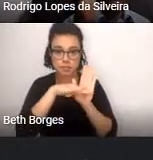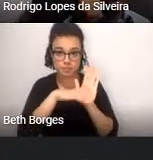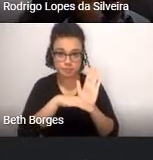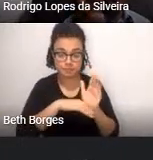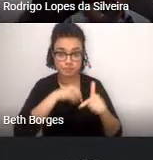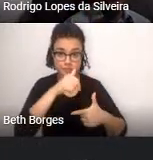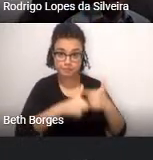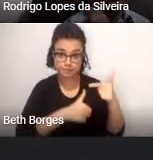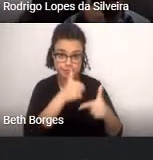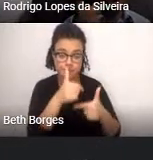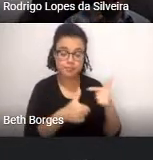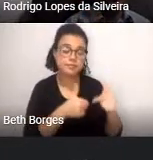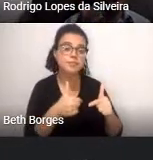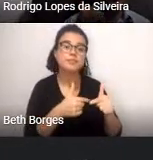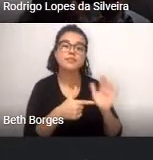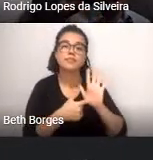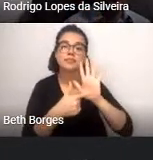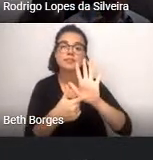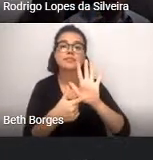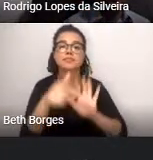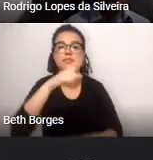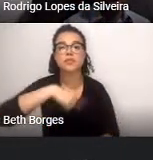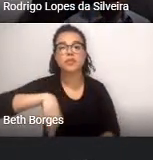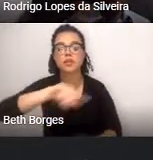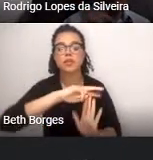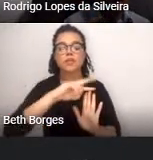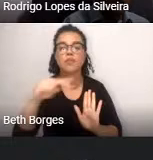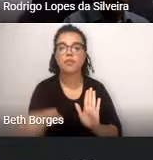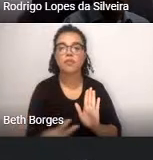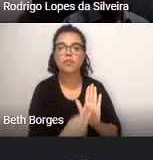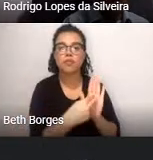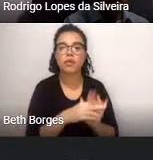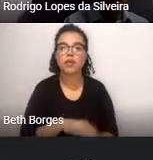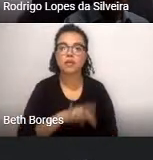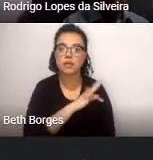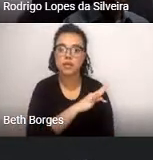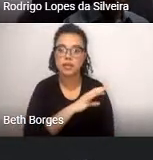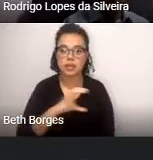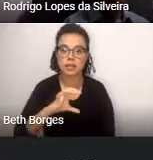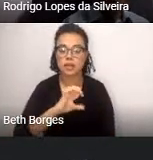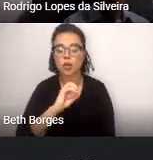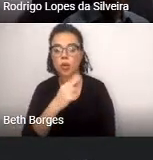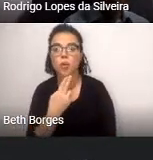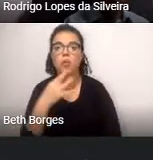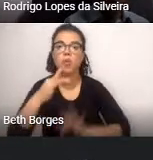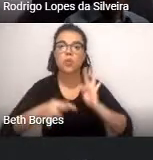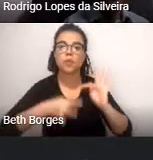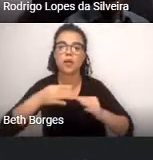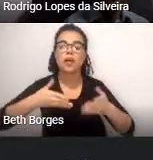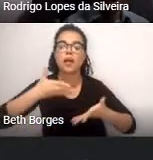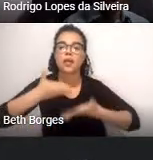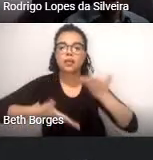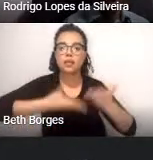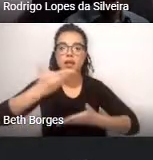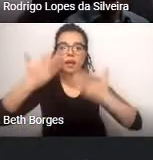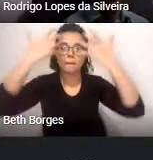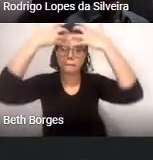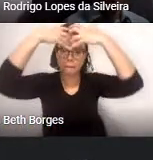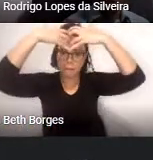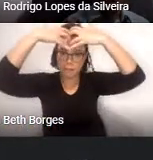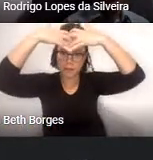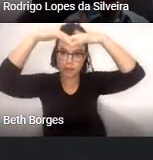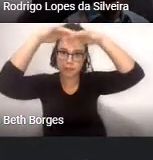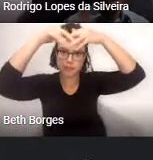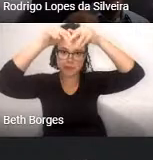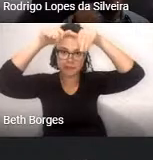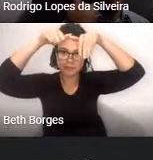aí a hipnose, as terapias cognitivo-comportamentais ou terapia de esquemas, tá? Onde muitas vezes a gente pode até começar com a